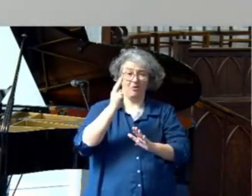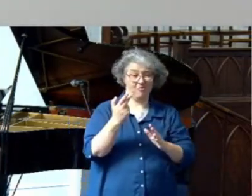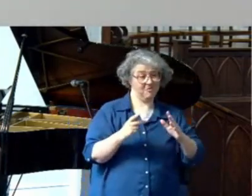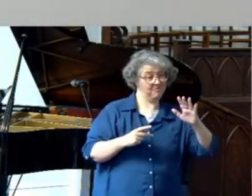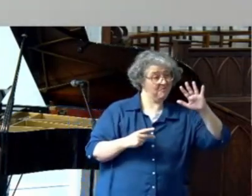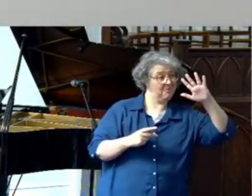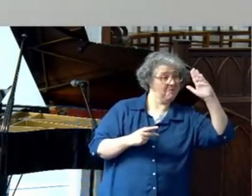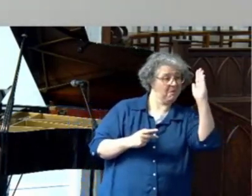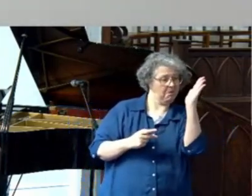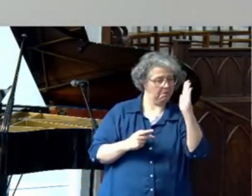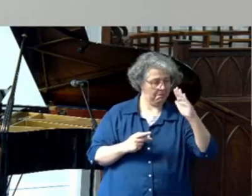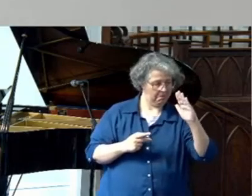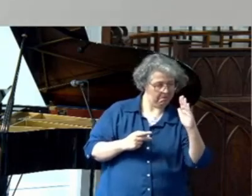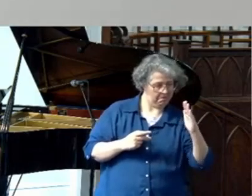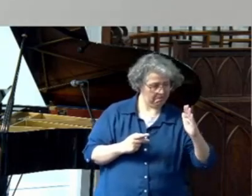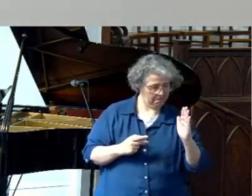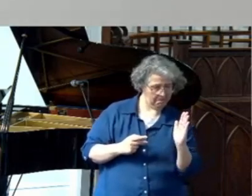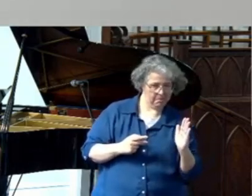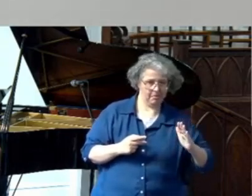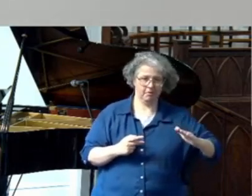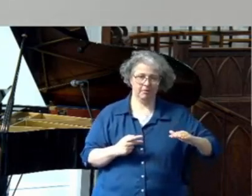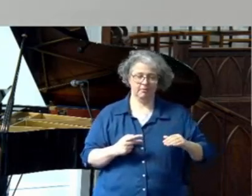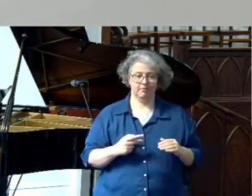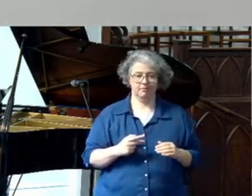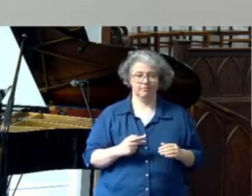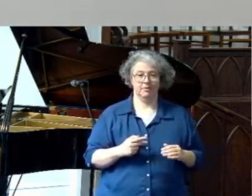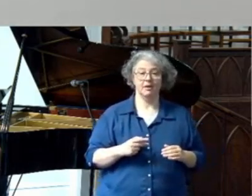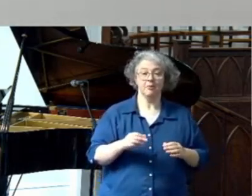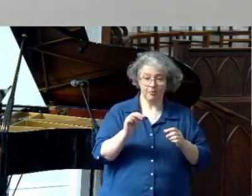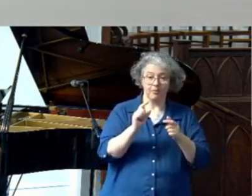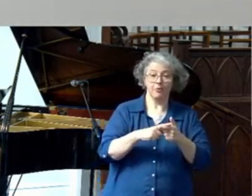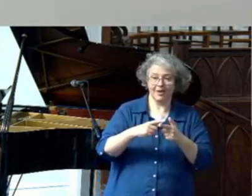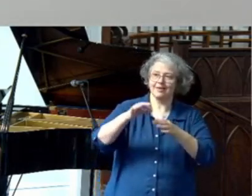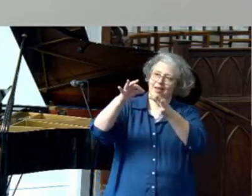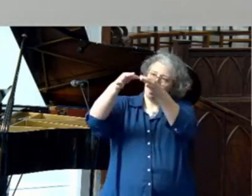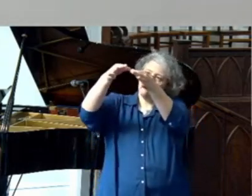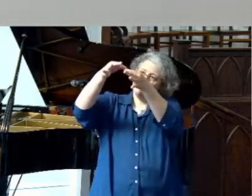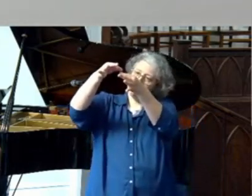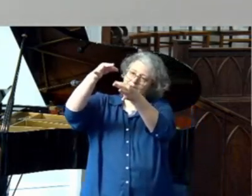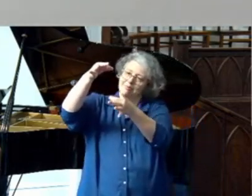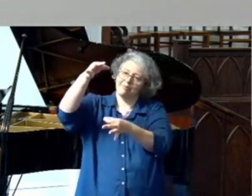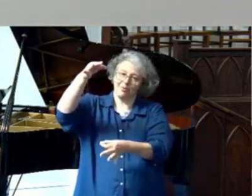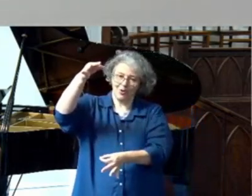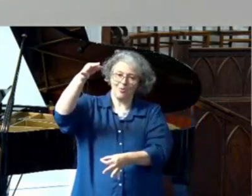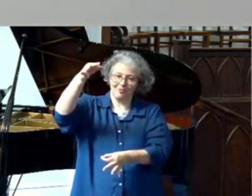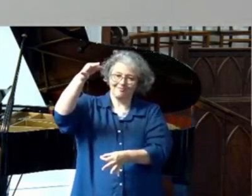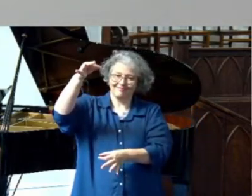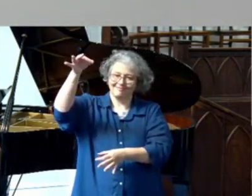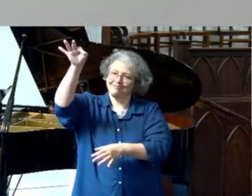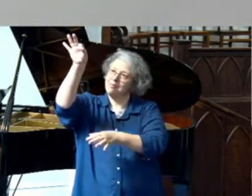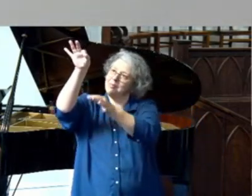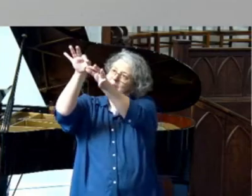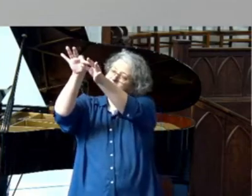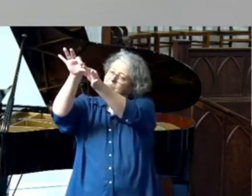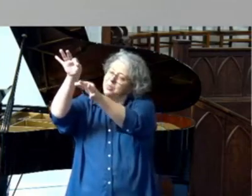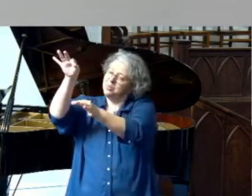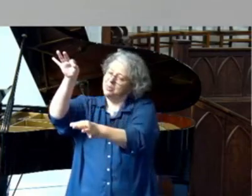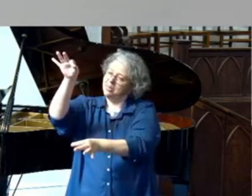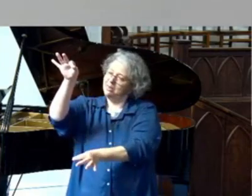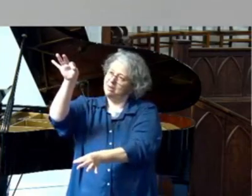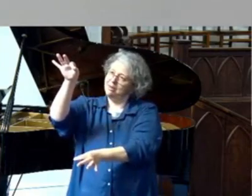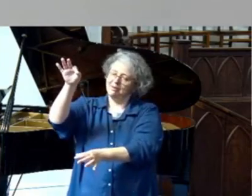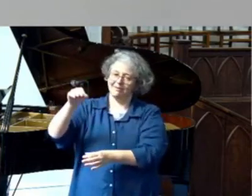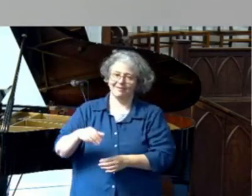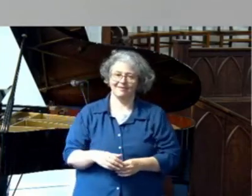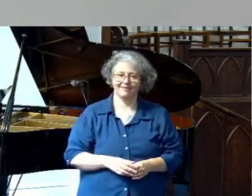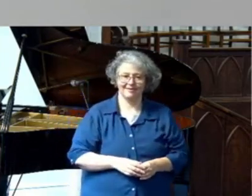torta diante de Deus. Com o prumo. Por isso, só tem um jeito de saber se nós somos ajustados